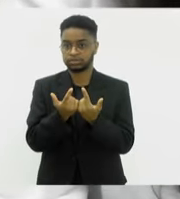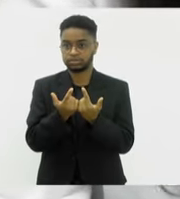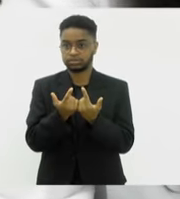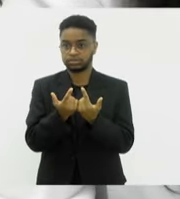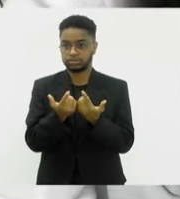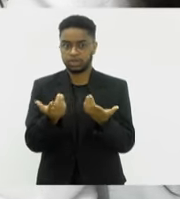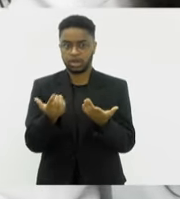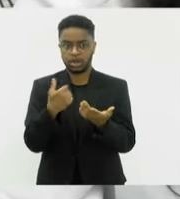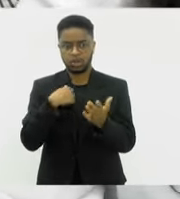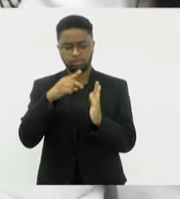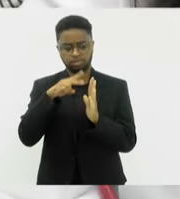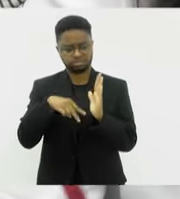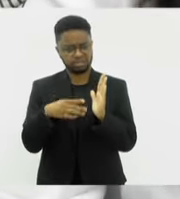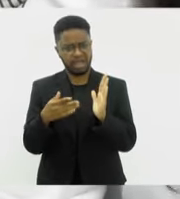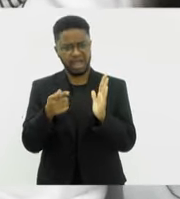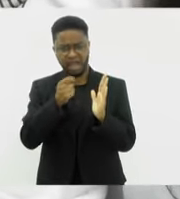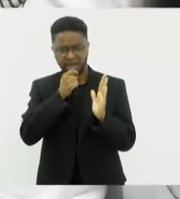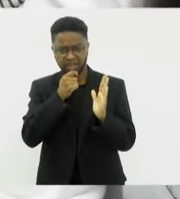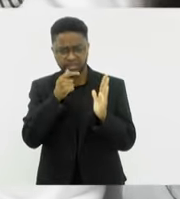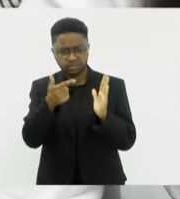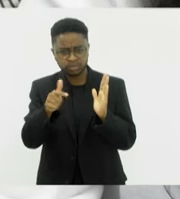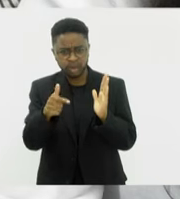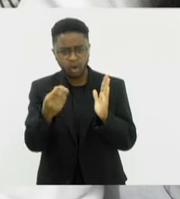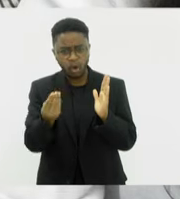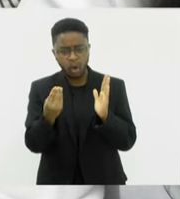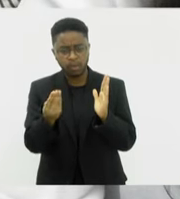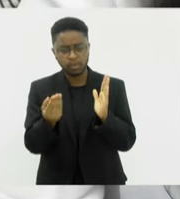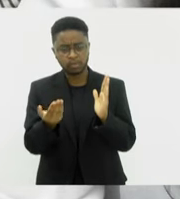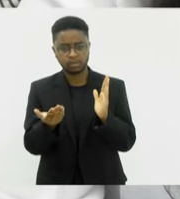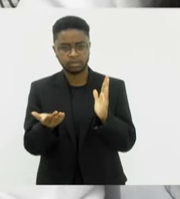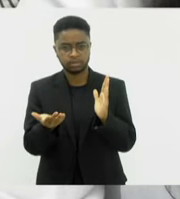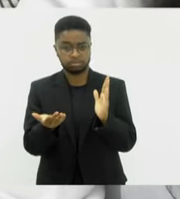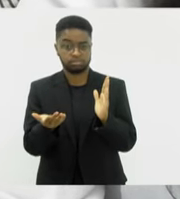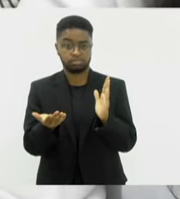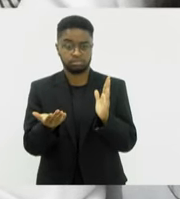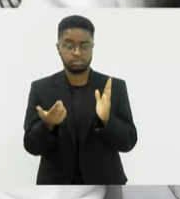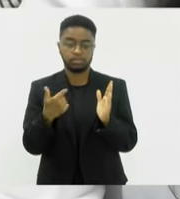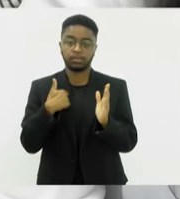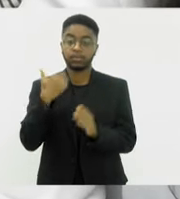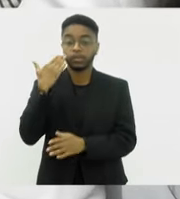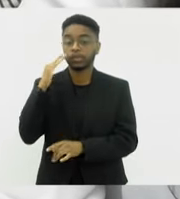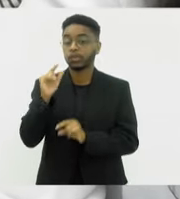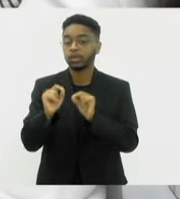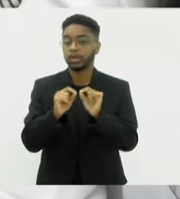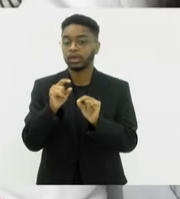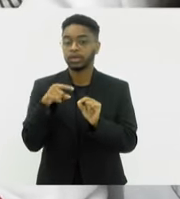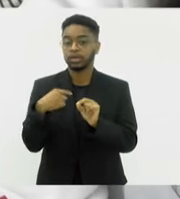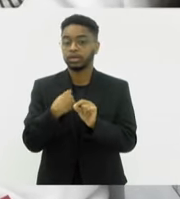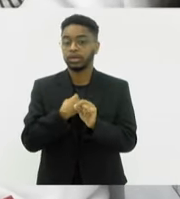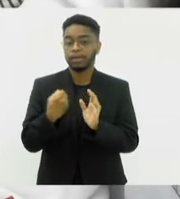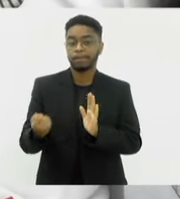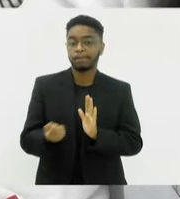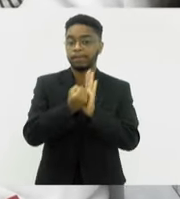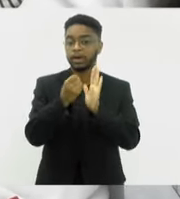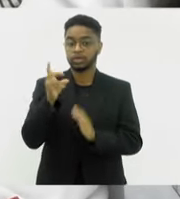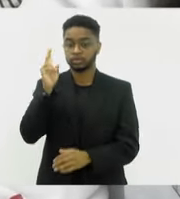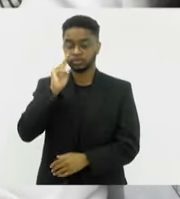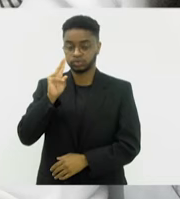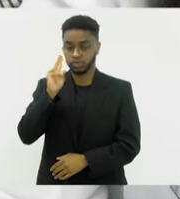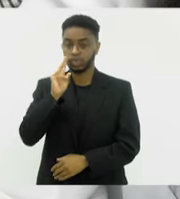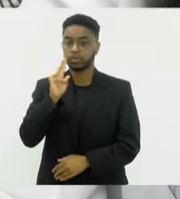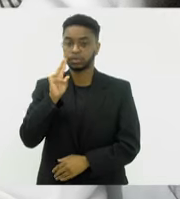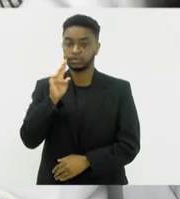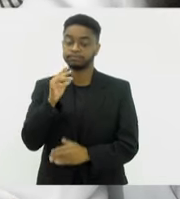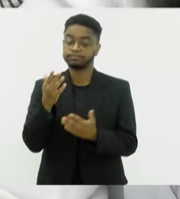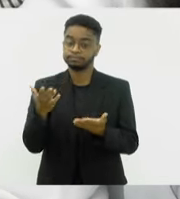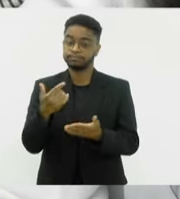bateu para mim, eu falei assim, pô, não tem ainda? Como assim não tem? Então, compreendendo que a gente está fazendo história aqui, assim, me